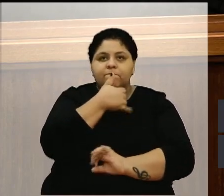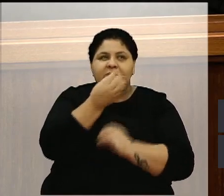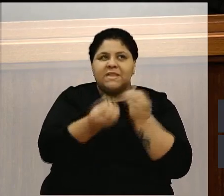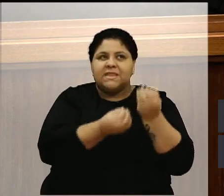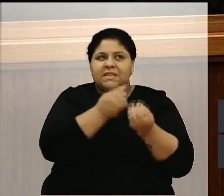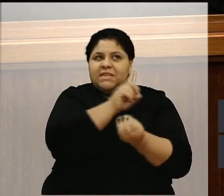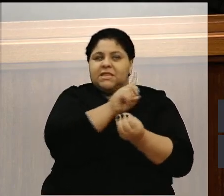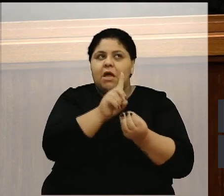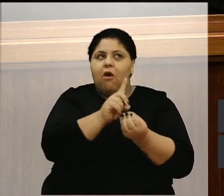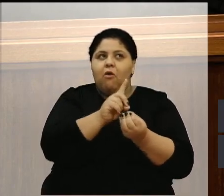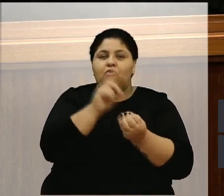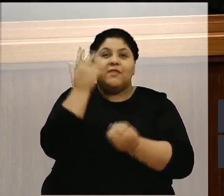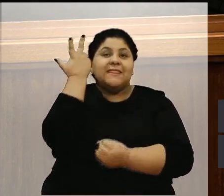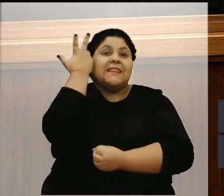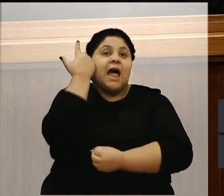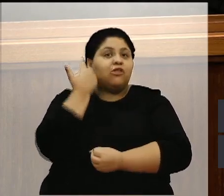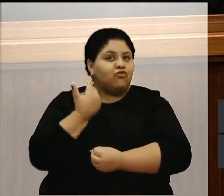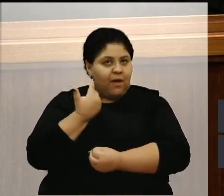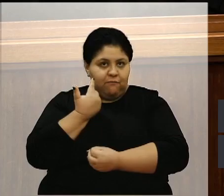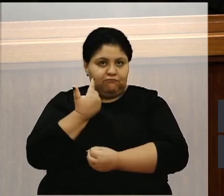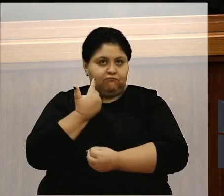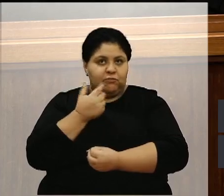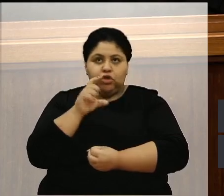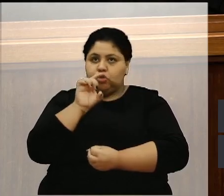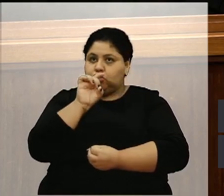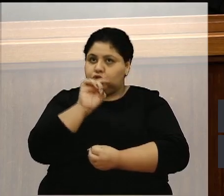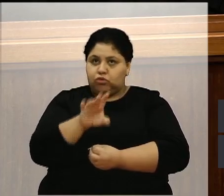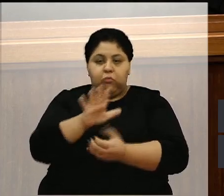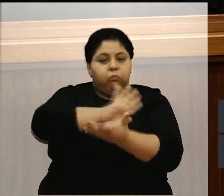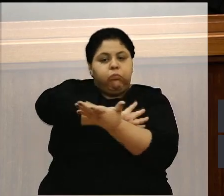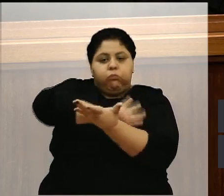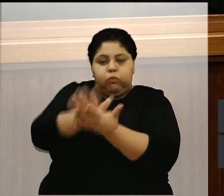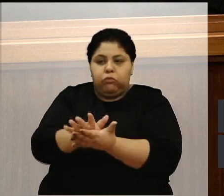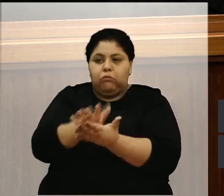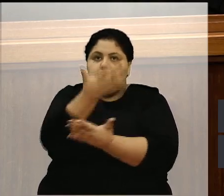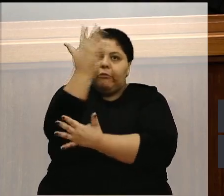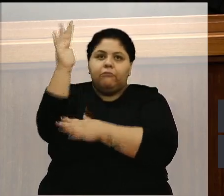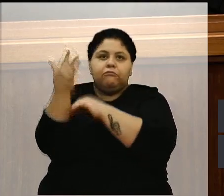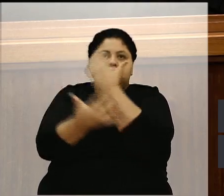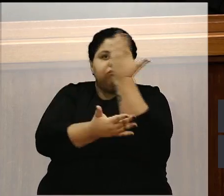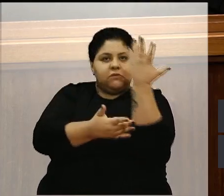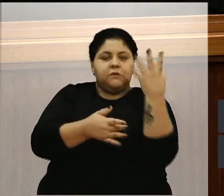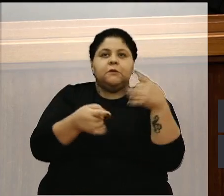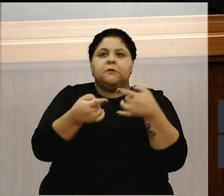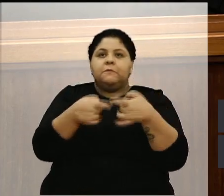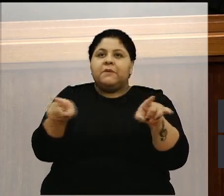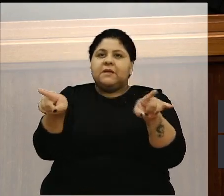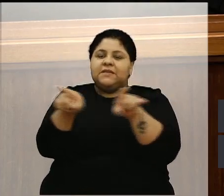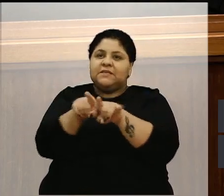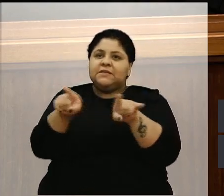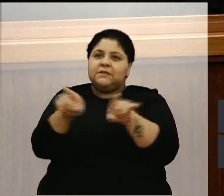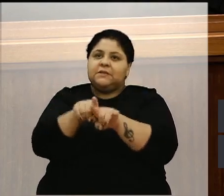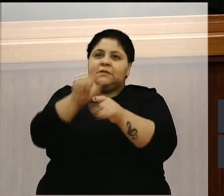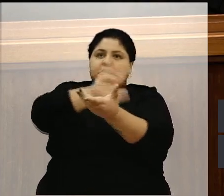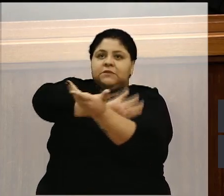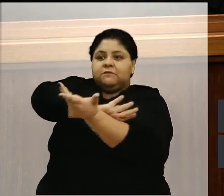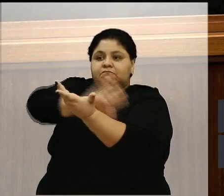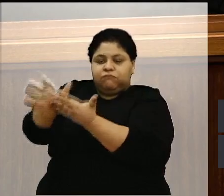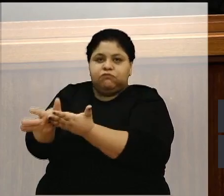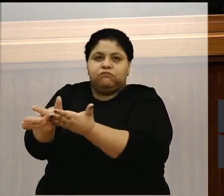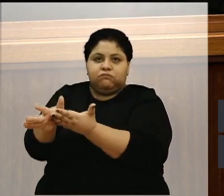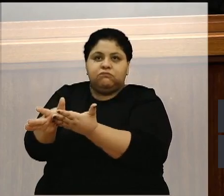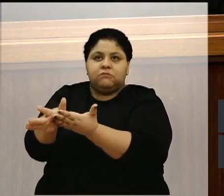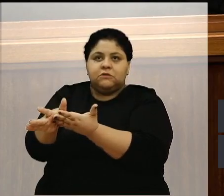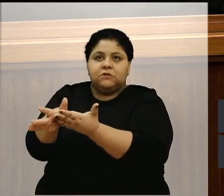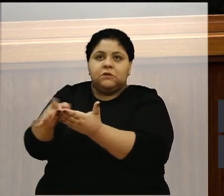algo natural, não apenas como um desastre natural, mas sim também como uma tragédia premeditada.